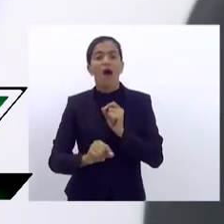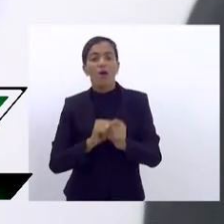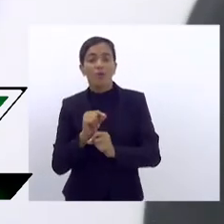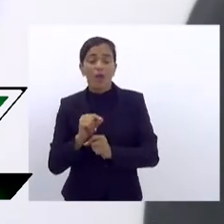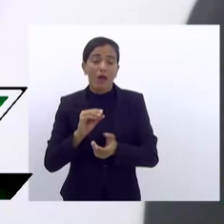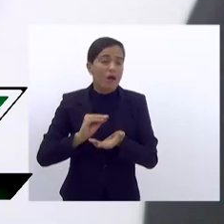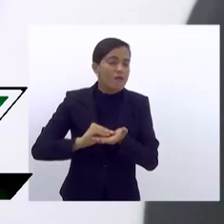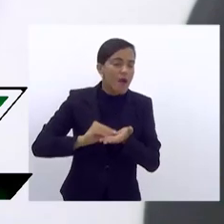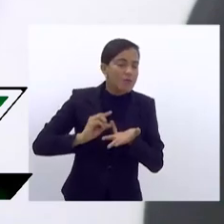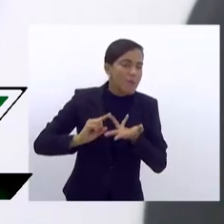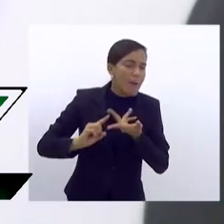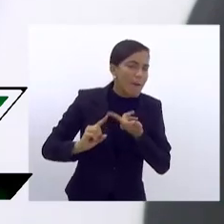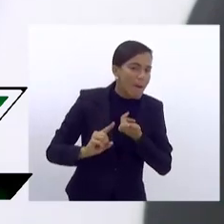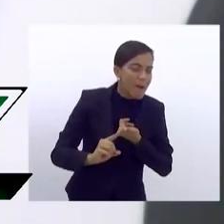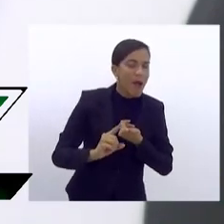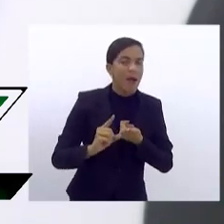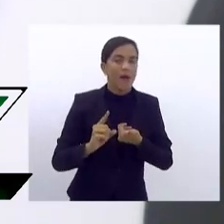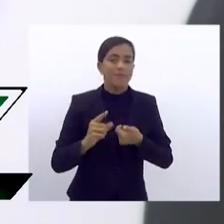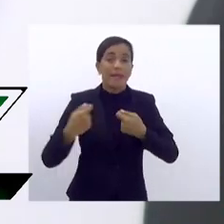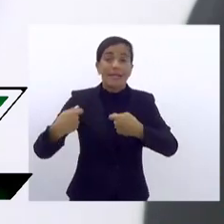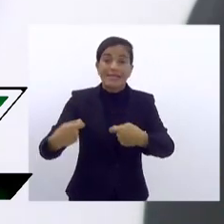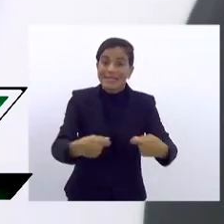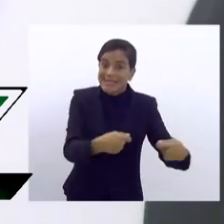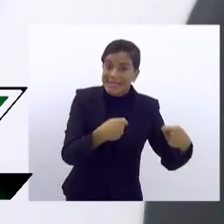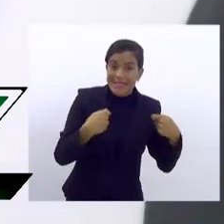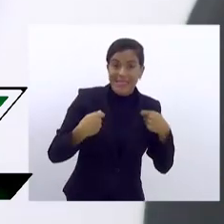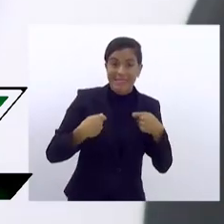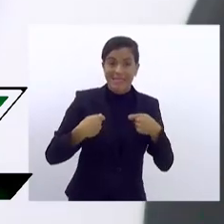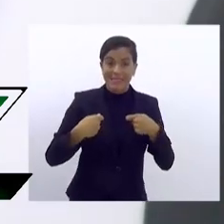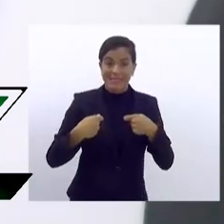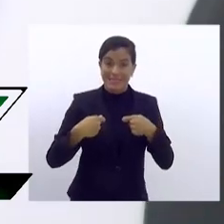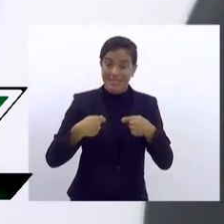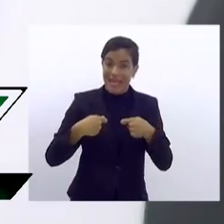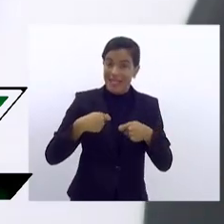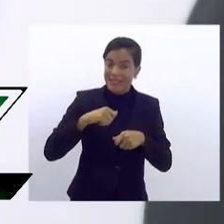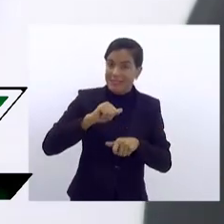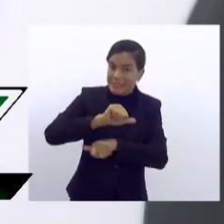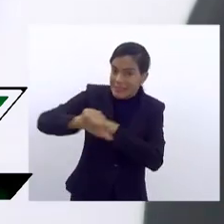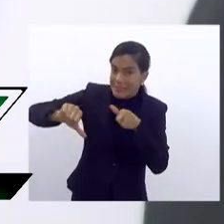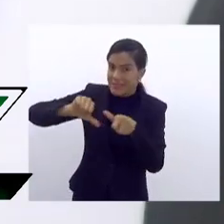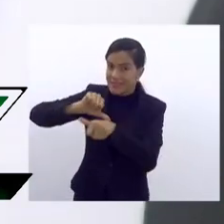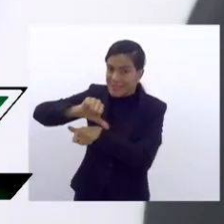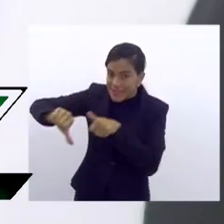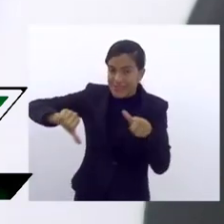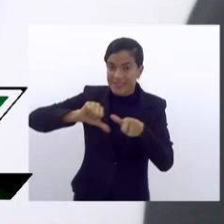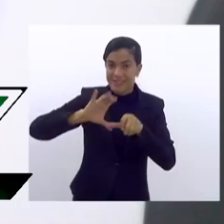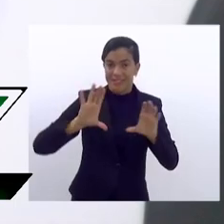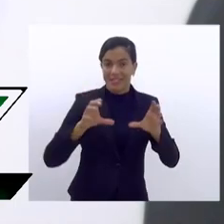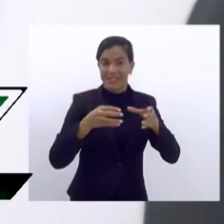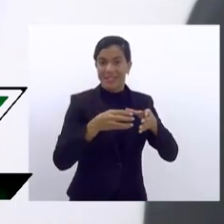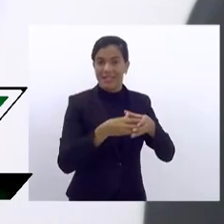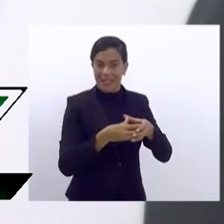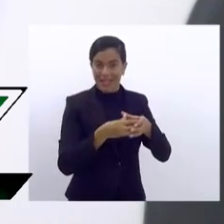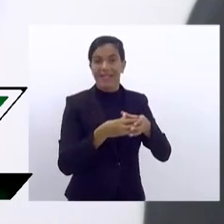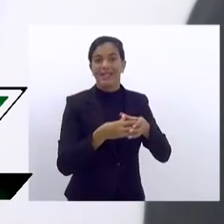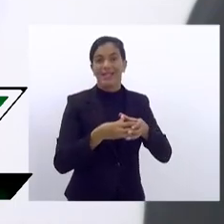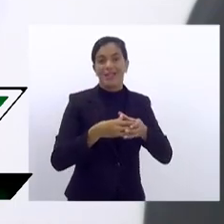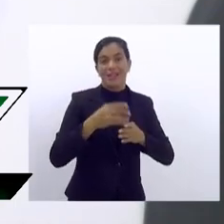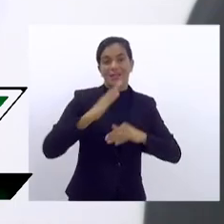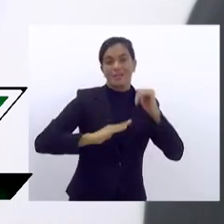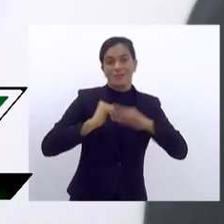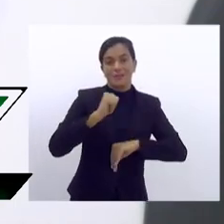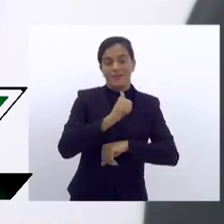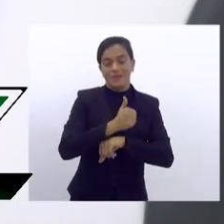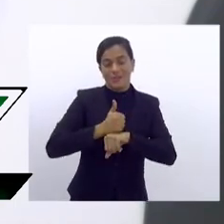carências que existem a necessidade de mobilização constante da categoria dos profissionais de educação